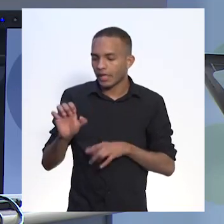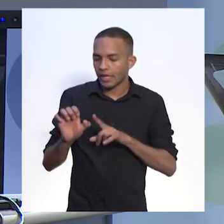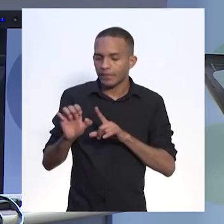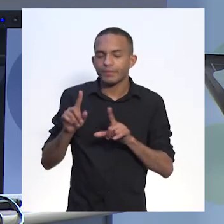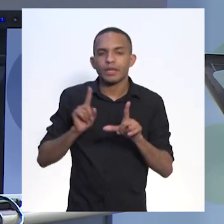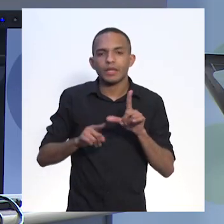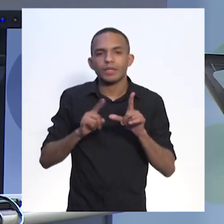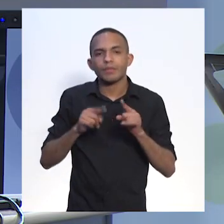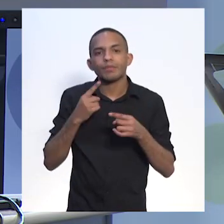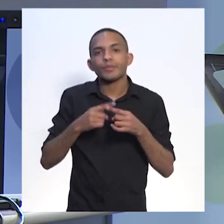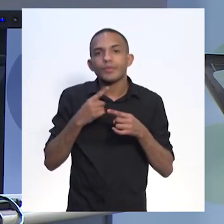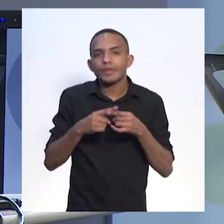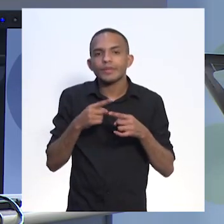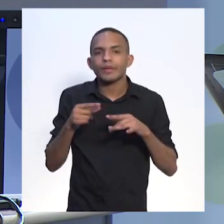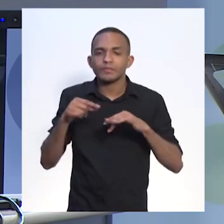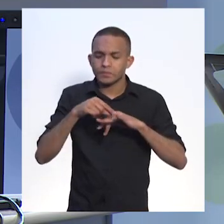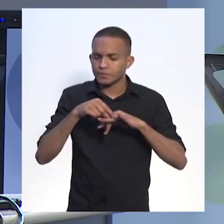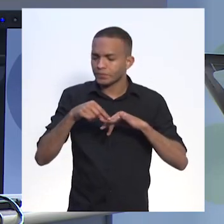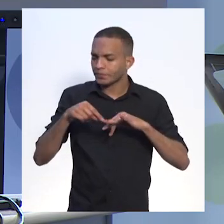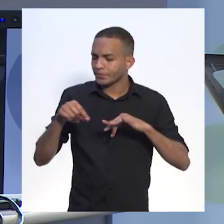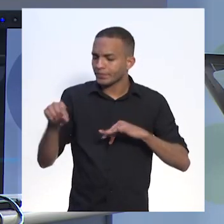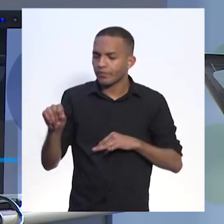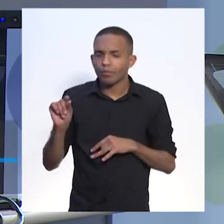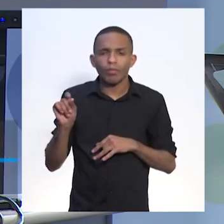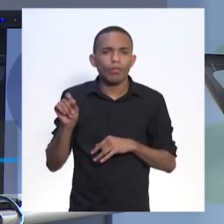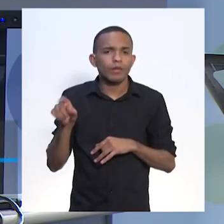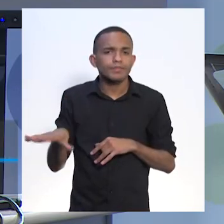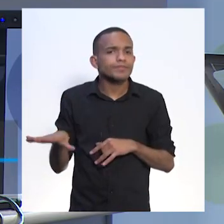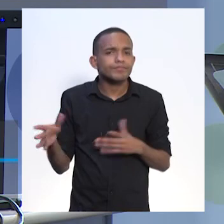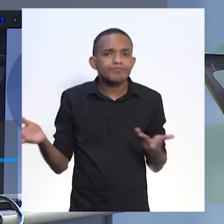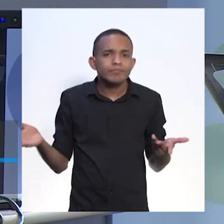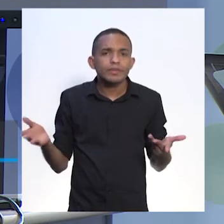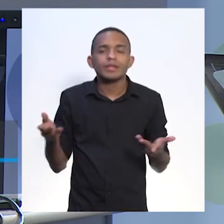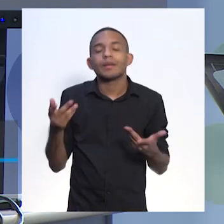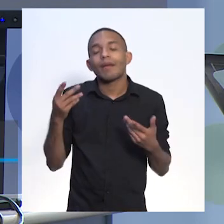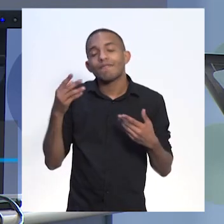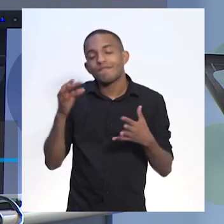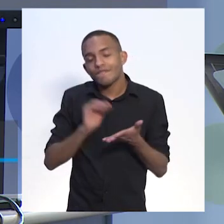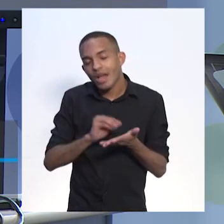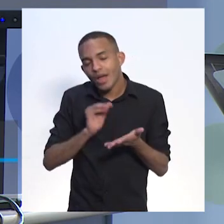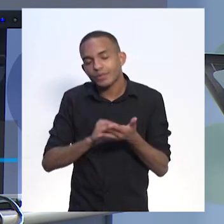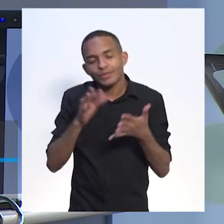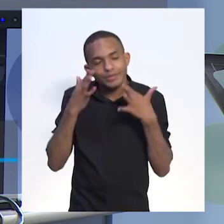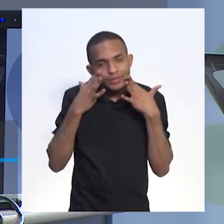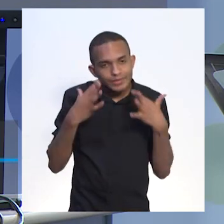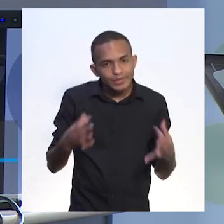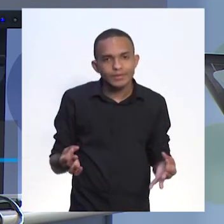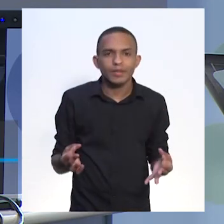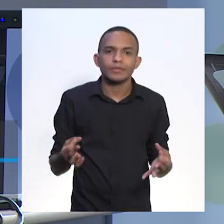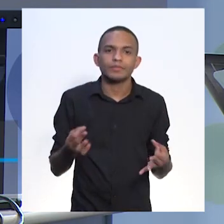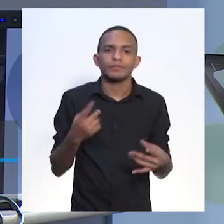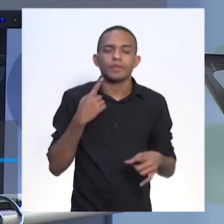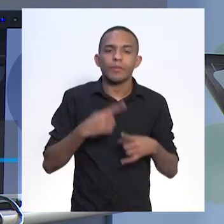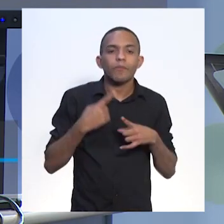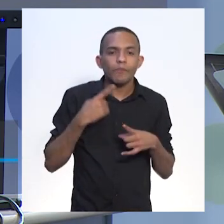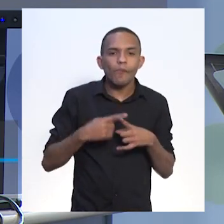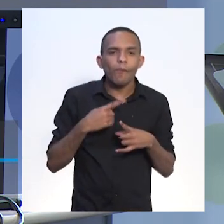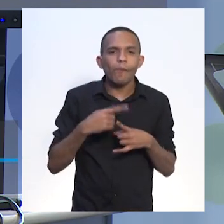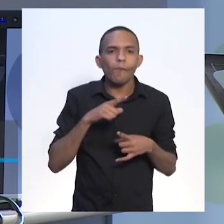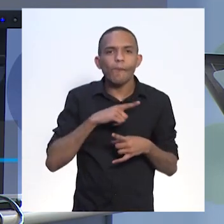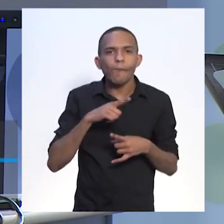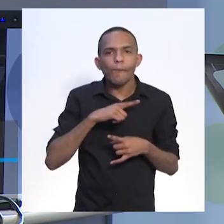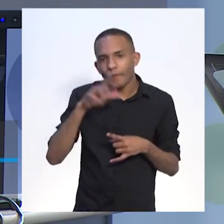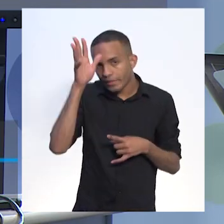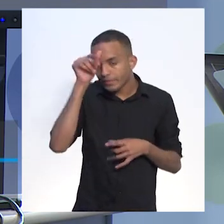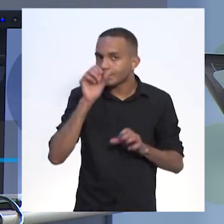quê? Porque ela tirou o anel do dedo. Foi, sim, um descuido, como eu coloquei anteriormente. Mas por que a galinha